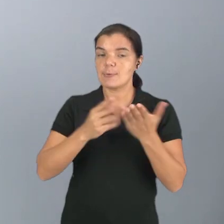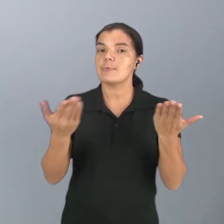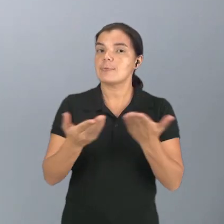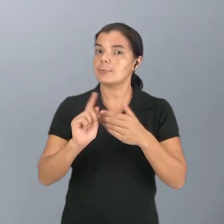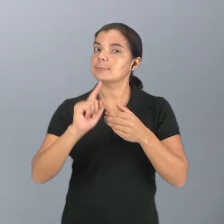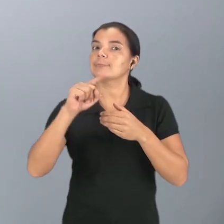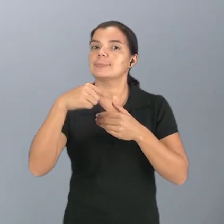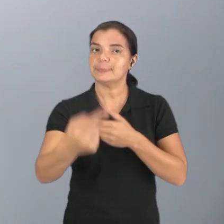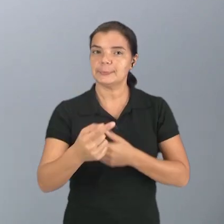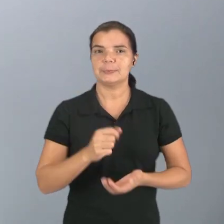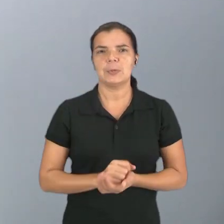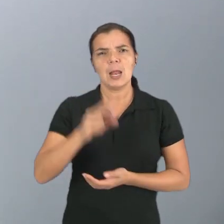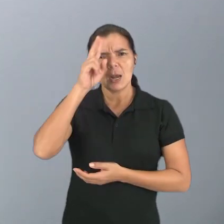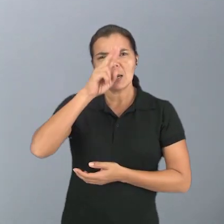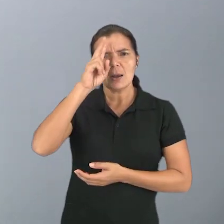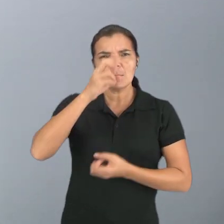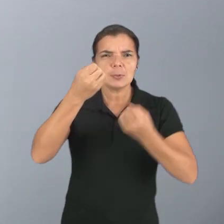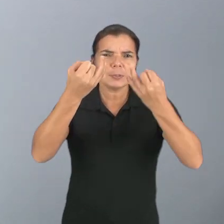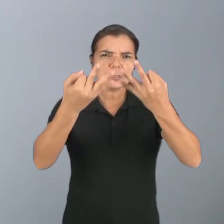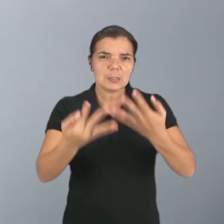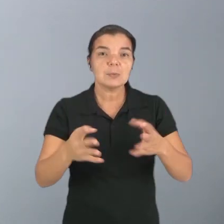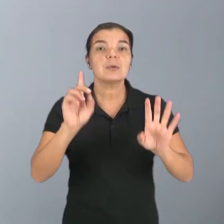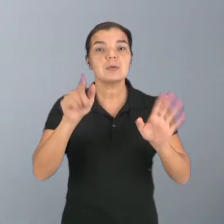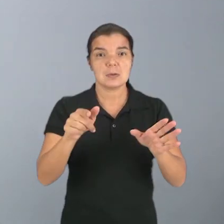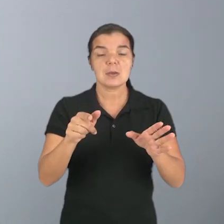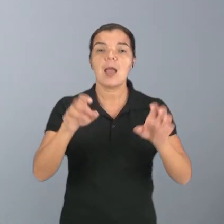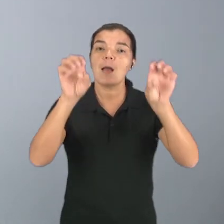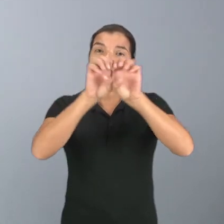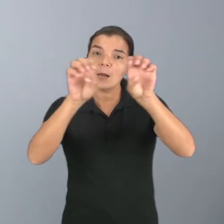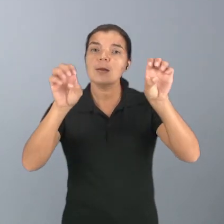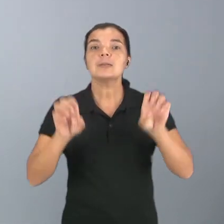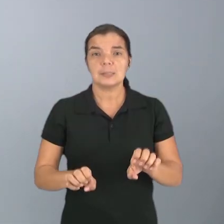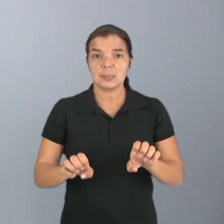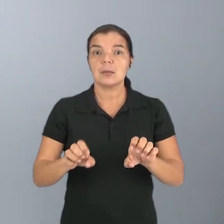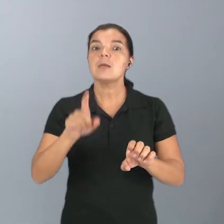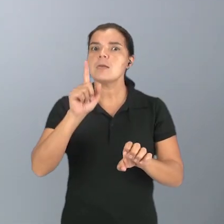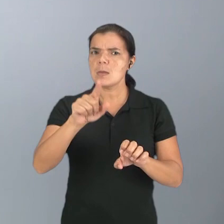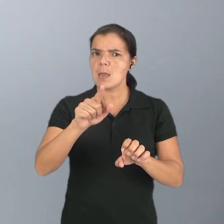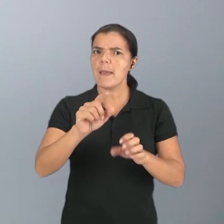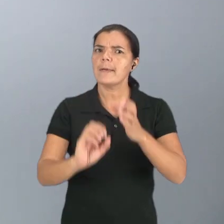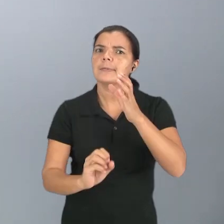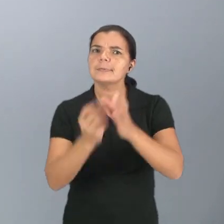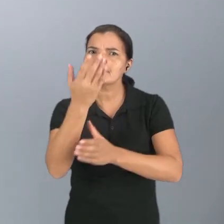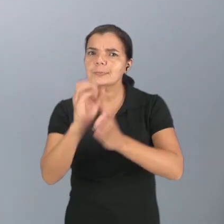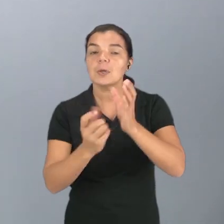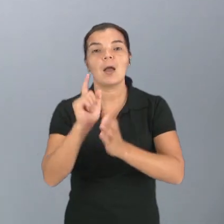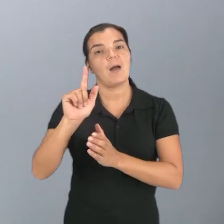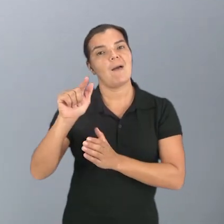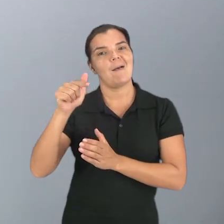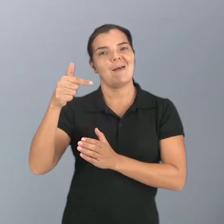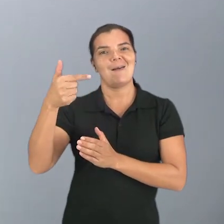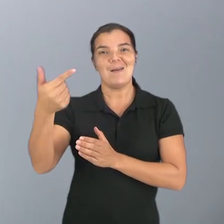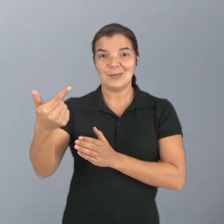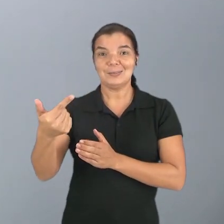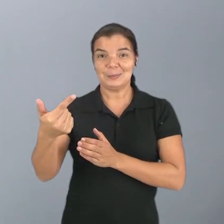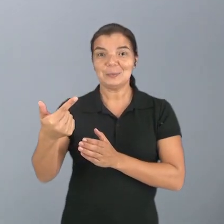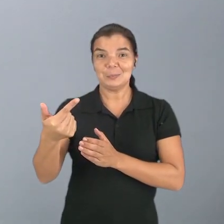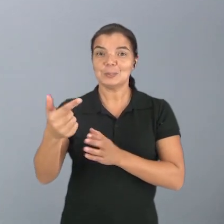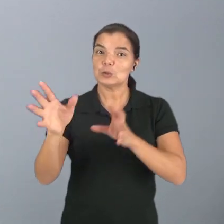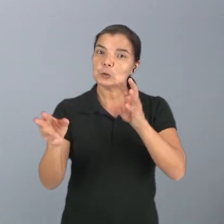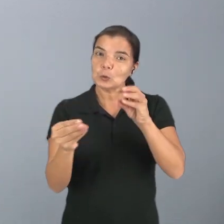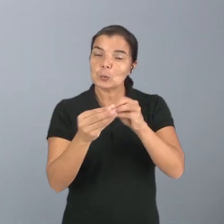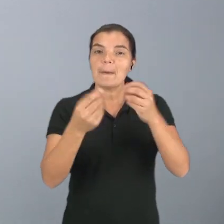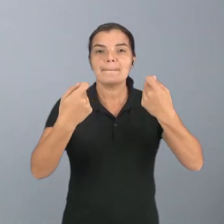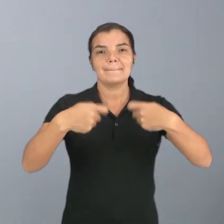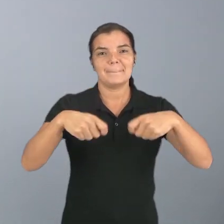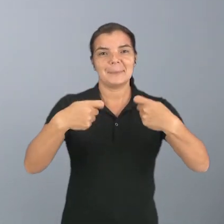vem depois. Lembra que a gente viu que ela é a estrutura funcional, né? E ela que vai dar origem a outros compartimentos que